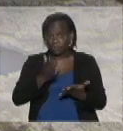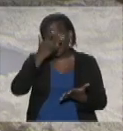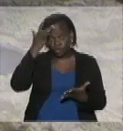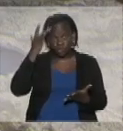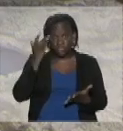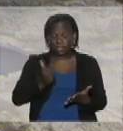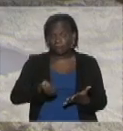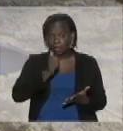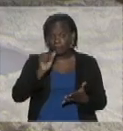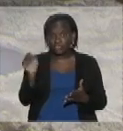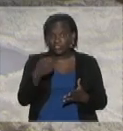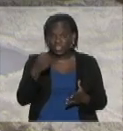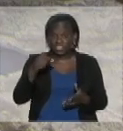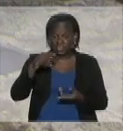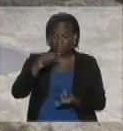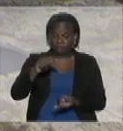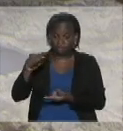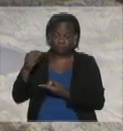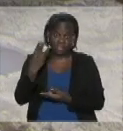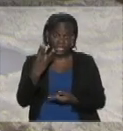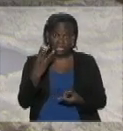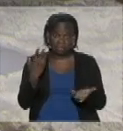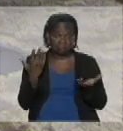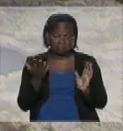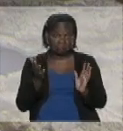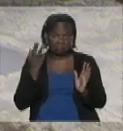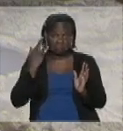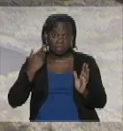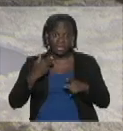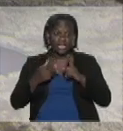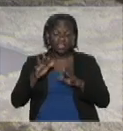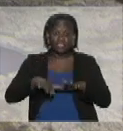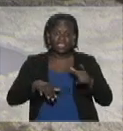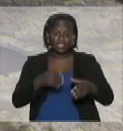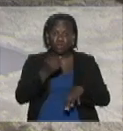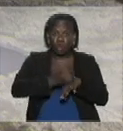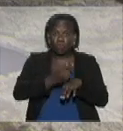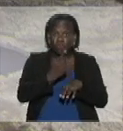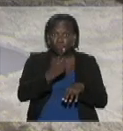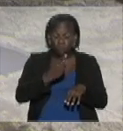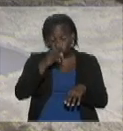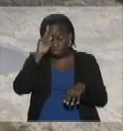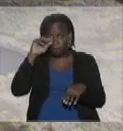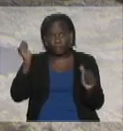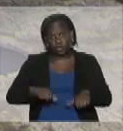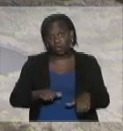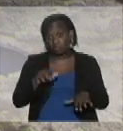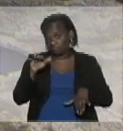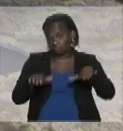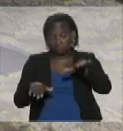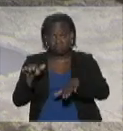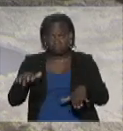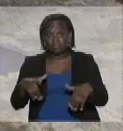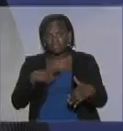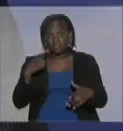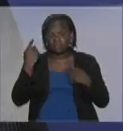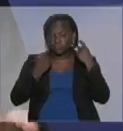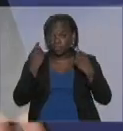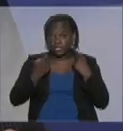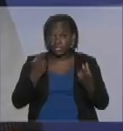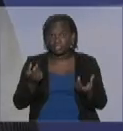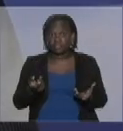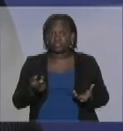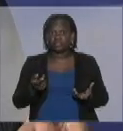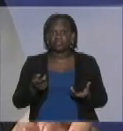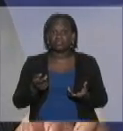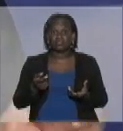pessoa que tomam e outra, né? 3 garrafas de cerveja lá e não tem o efeito daquele que toma um copo. Né? Então, a gente tem essa preocupação e a gente,